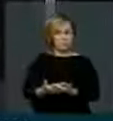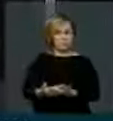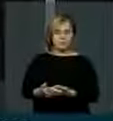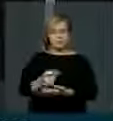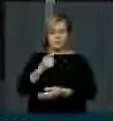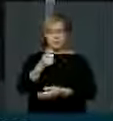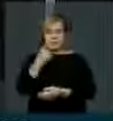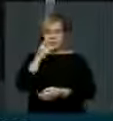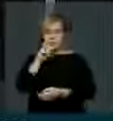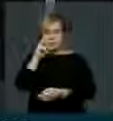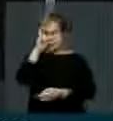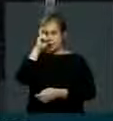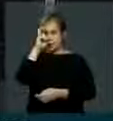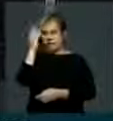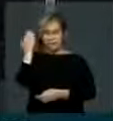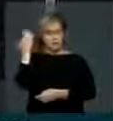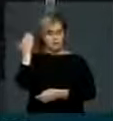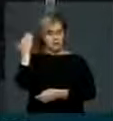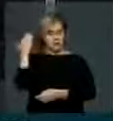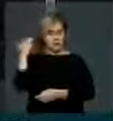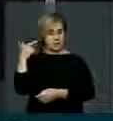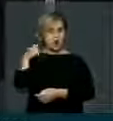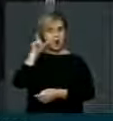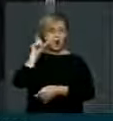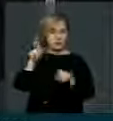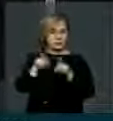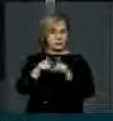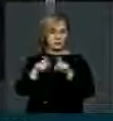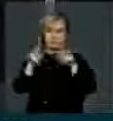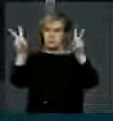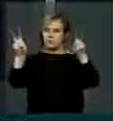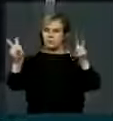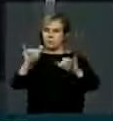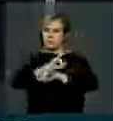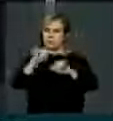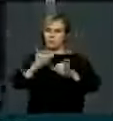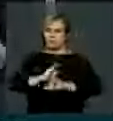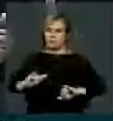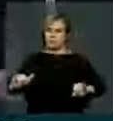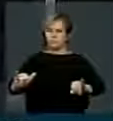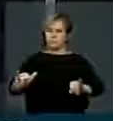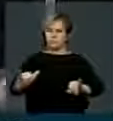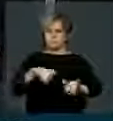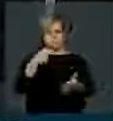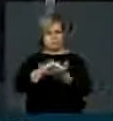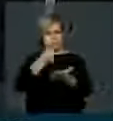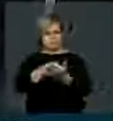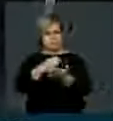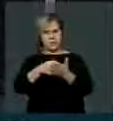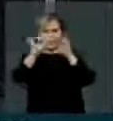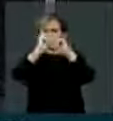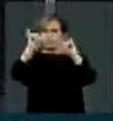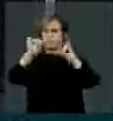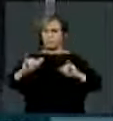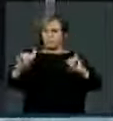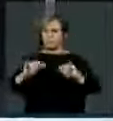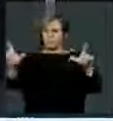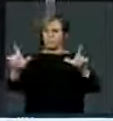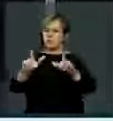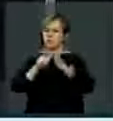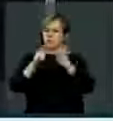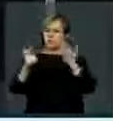última quinta-feira e no dia de ontem matérias tem sido vinculada de forma insistente não é